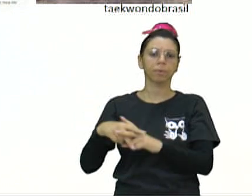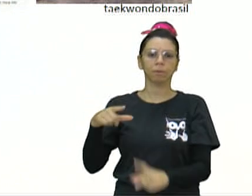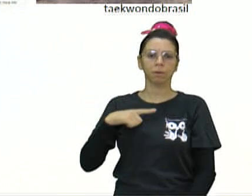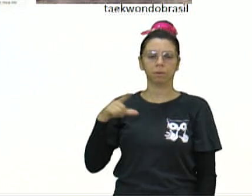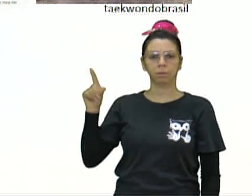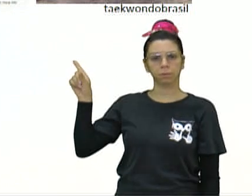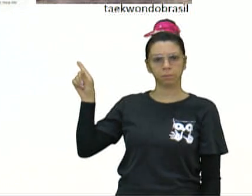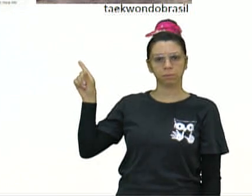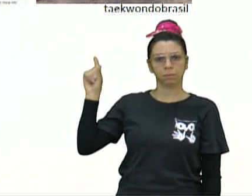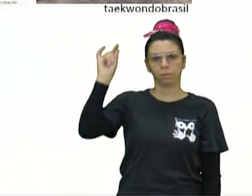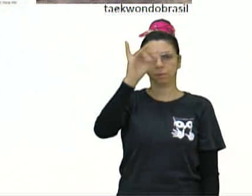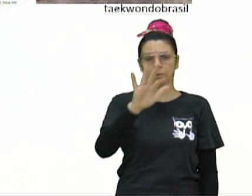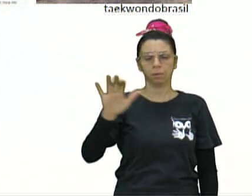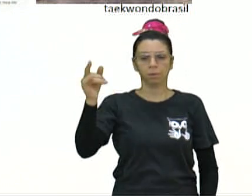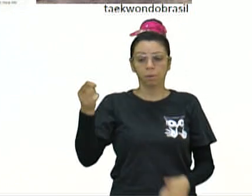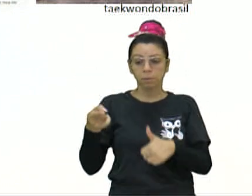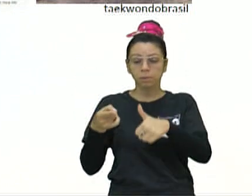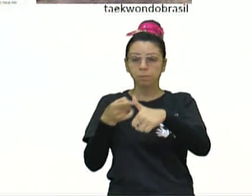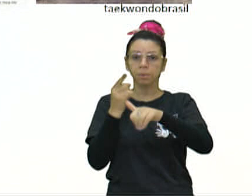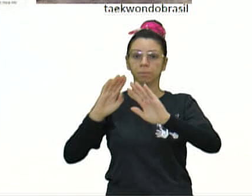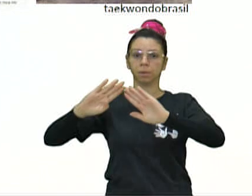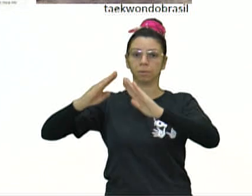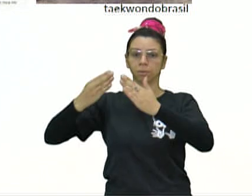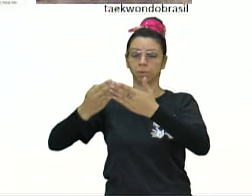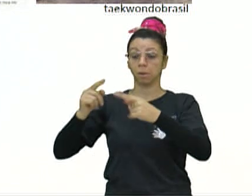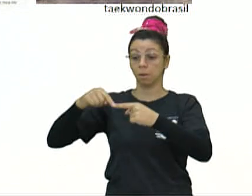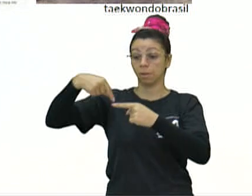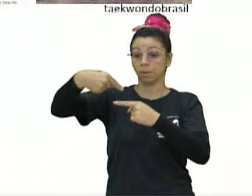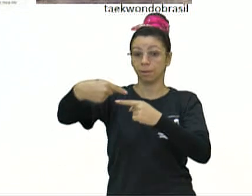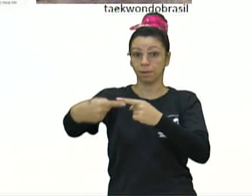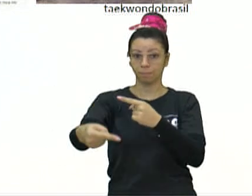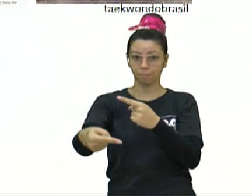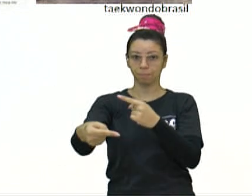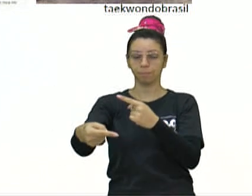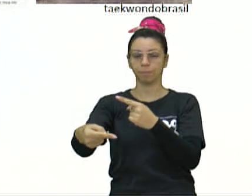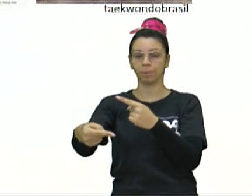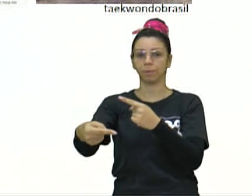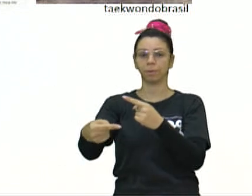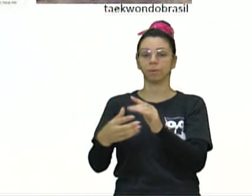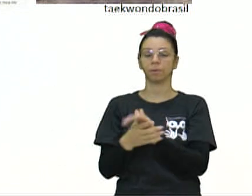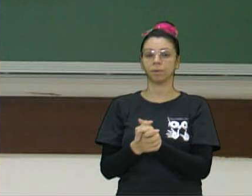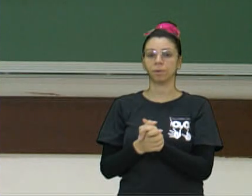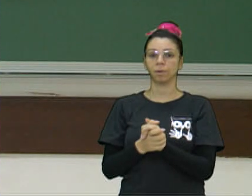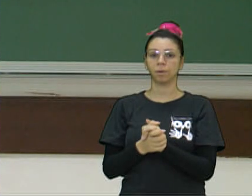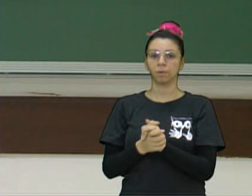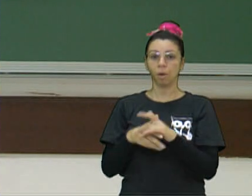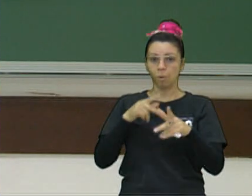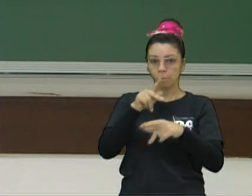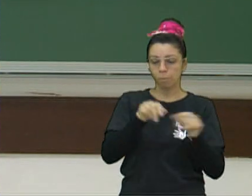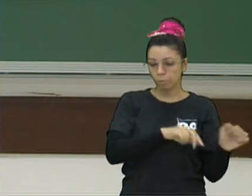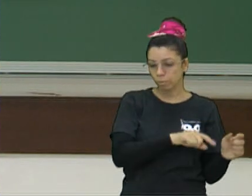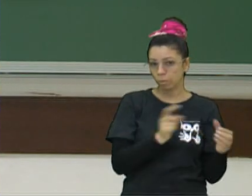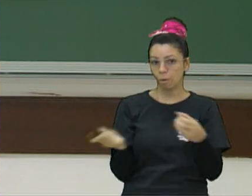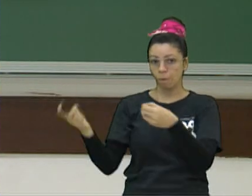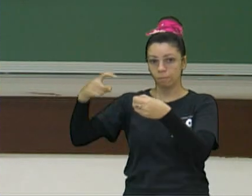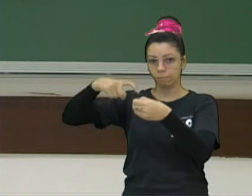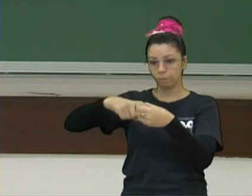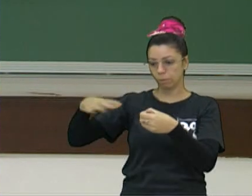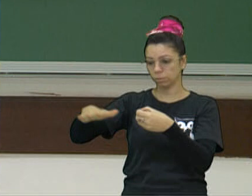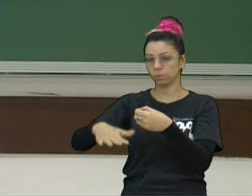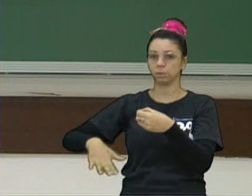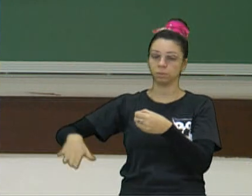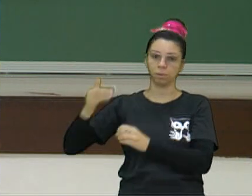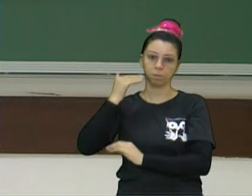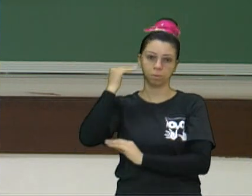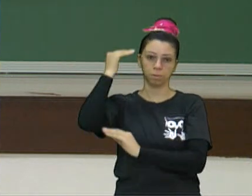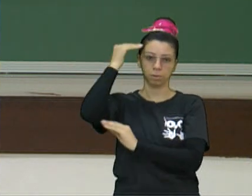que retratam as primeiras escolas pós o retorno desses imigrantes que retornaram ao país de origem, né, retornaram à Coreia